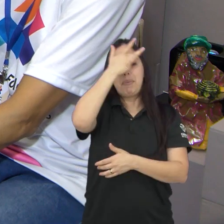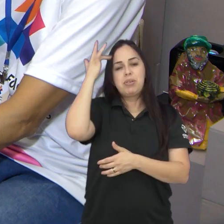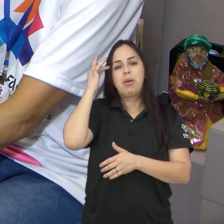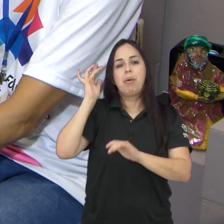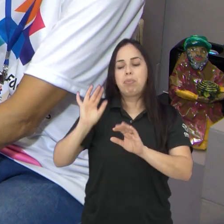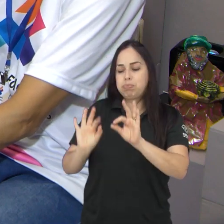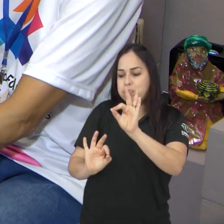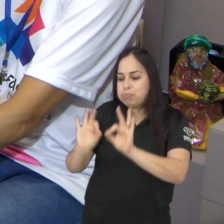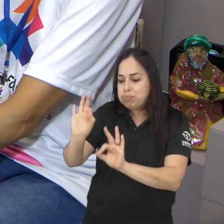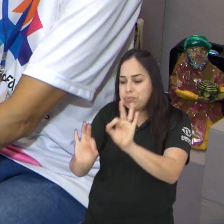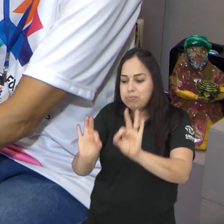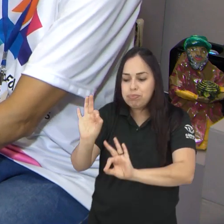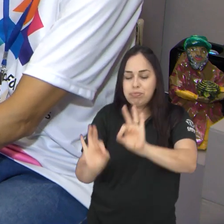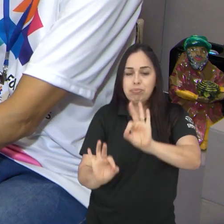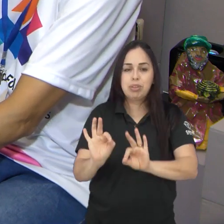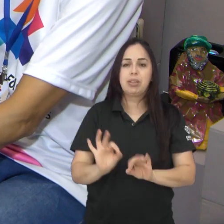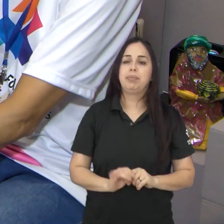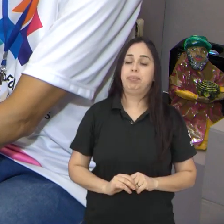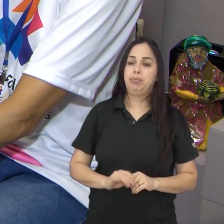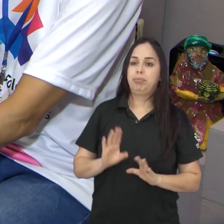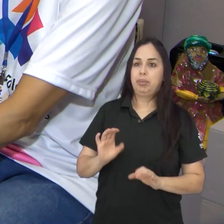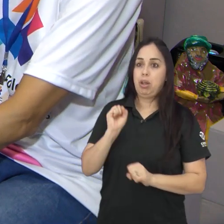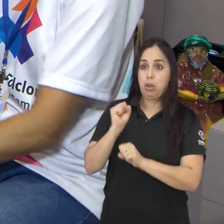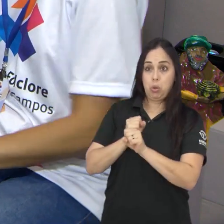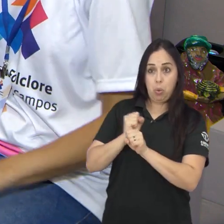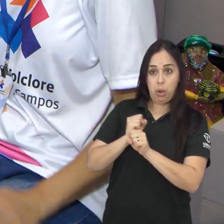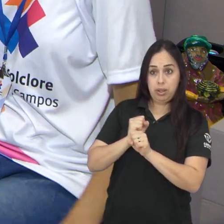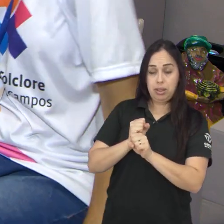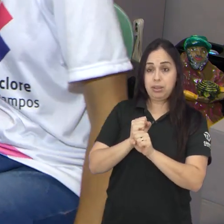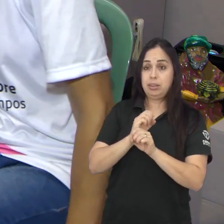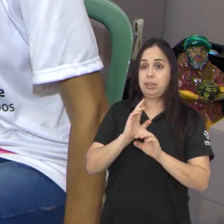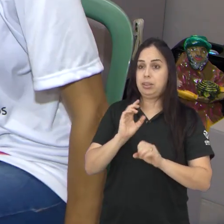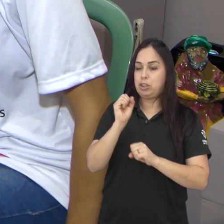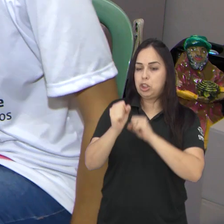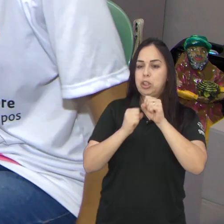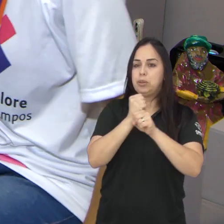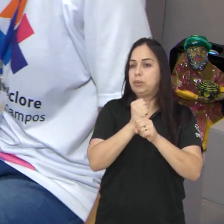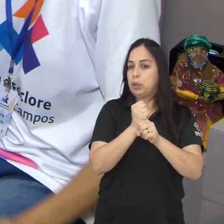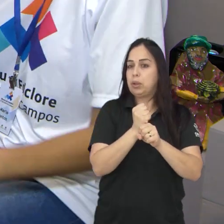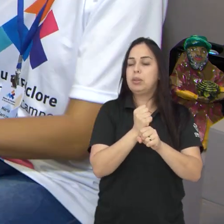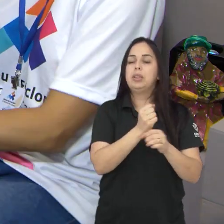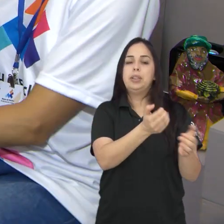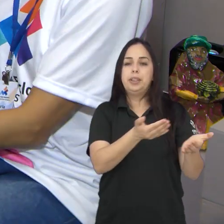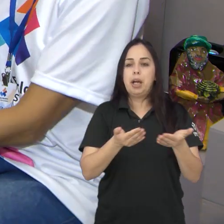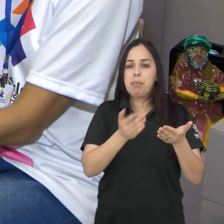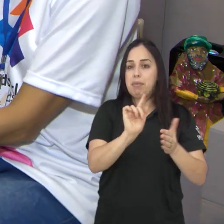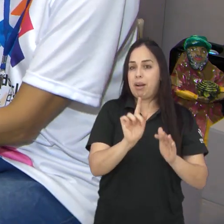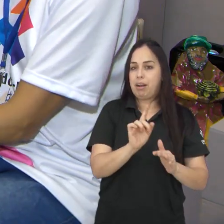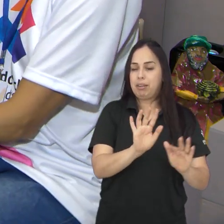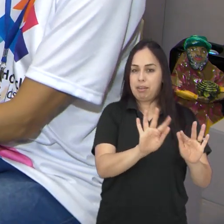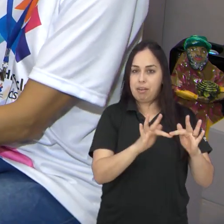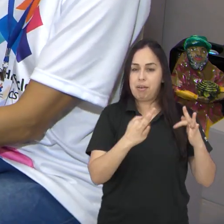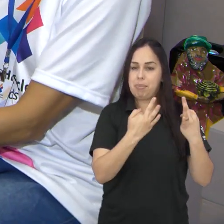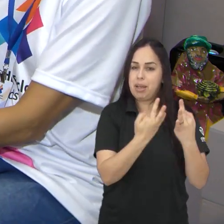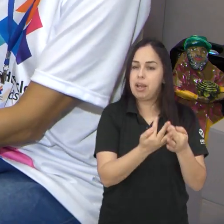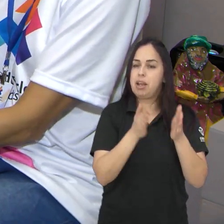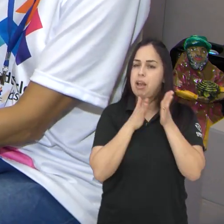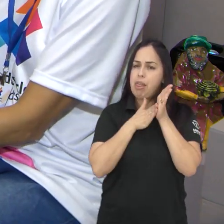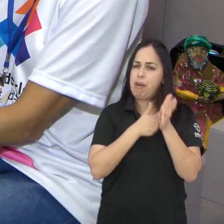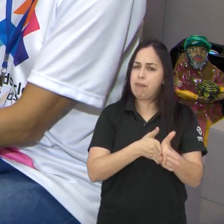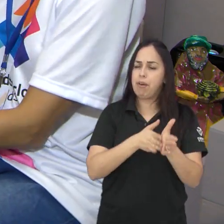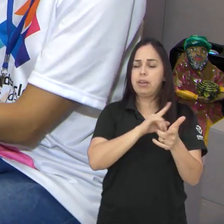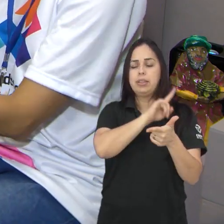que monta, né, o presépio aqui anualmente? Isso. Todo ano a gente convida uma família que